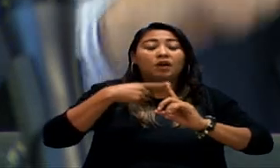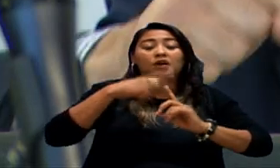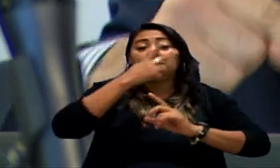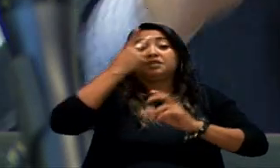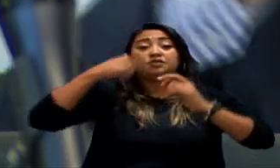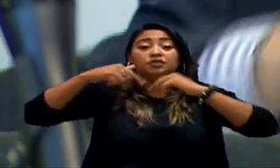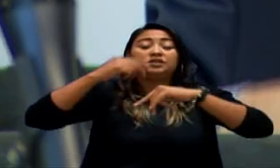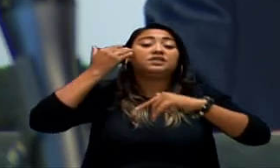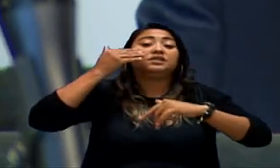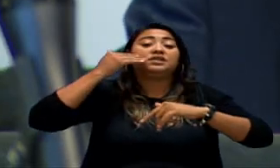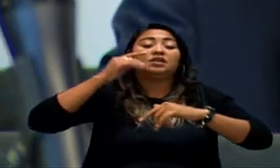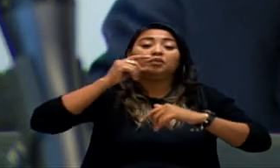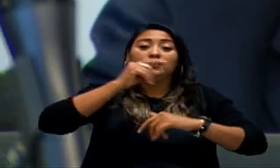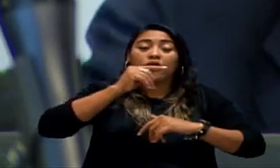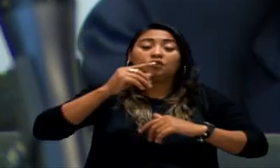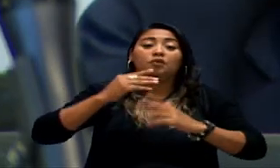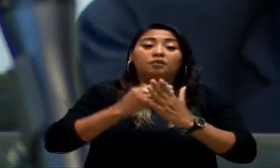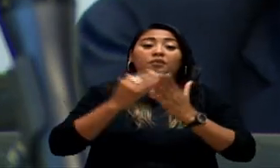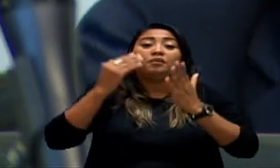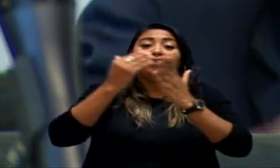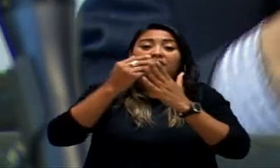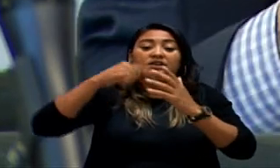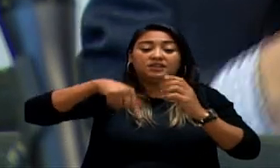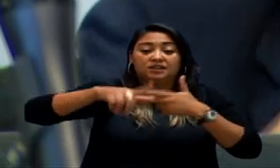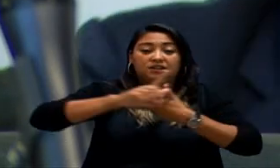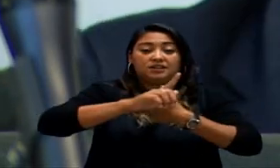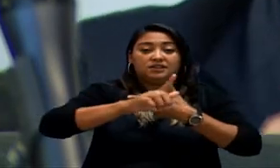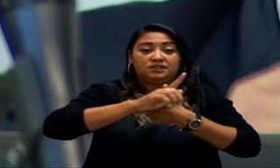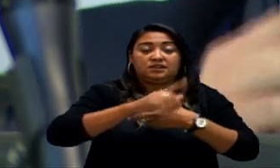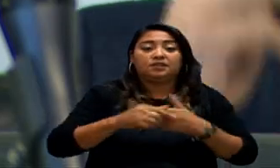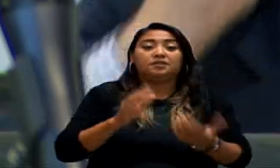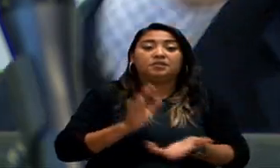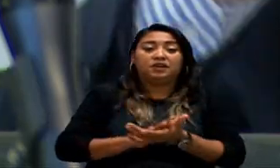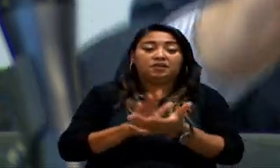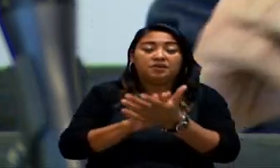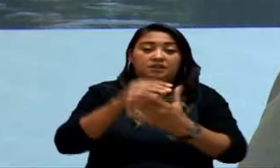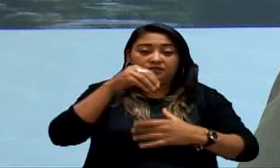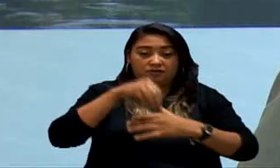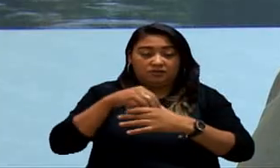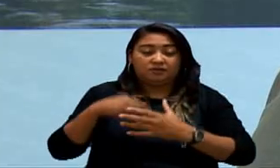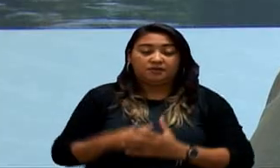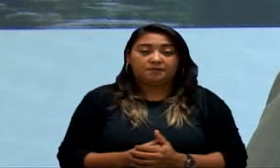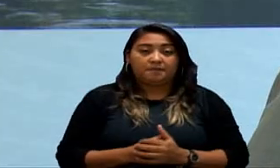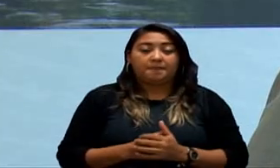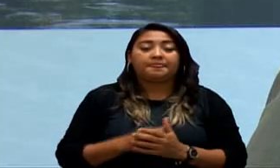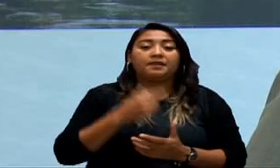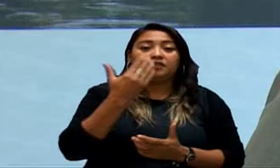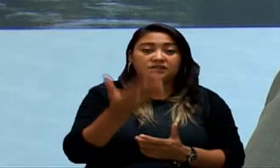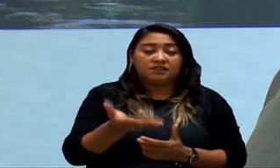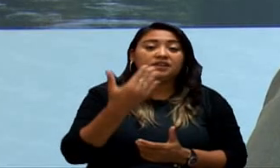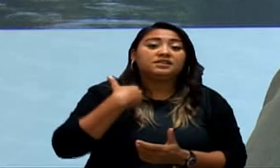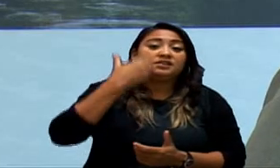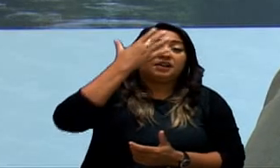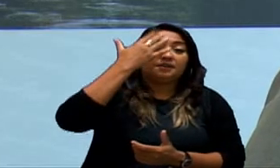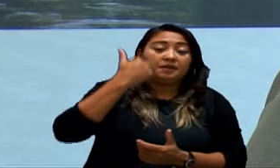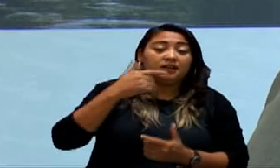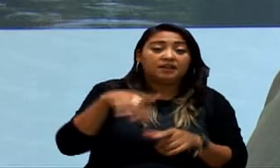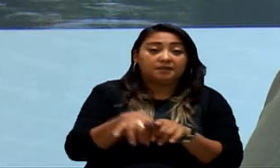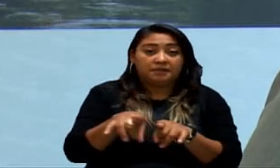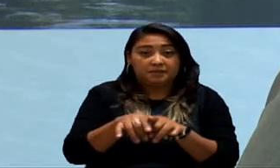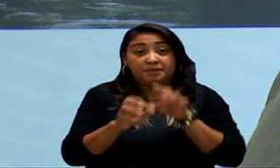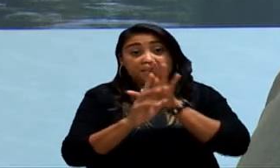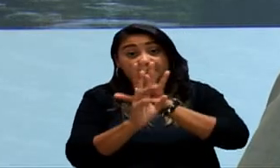entender um pouco mais de como funciona essa casa legislativa. Parabéns, continue o meu voto. Obrigado. É para a pessoa saber se foi feita uma